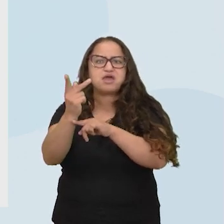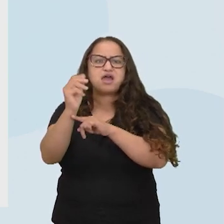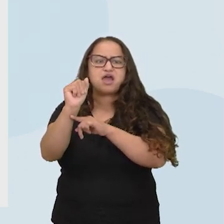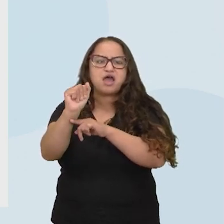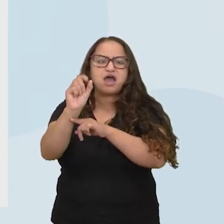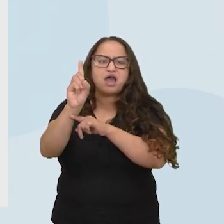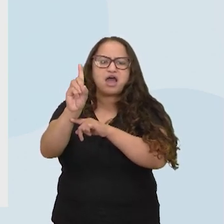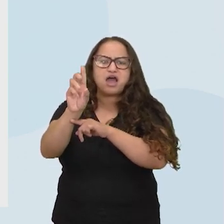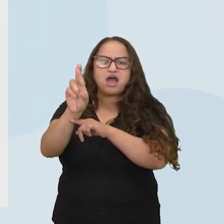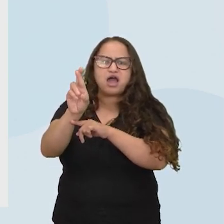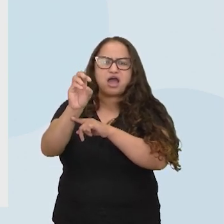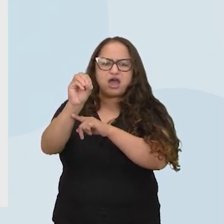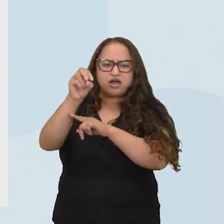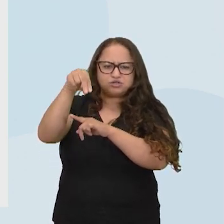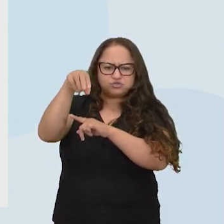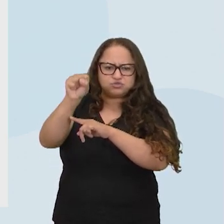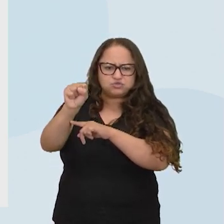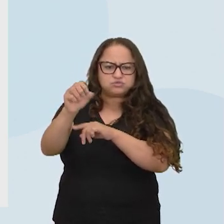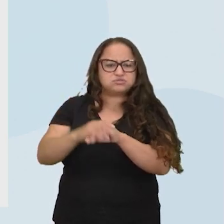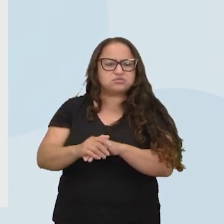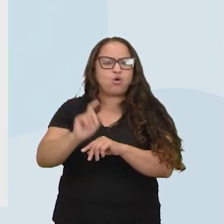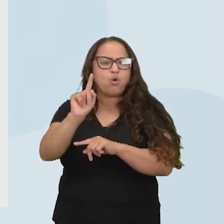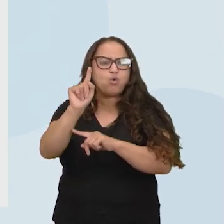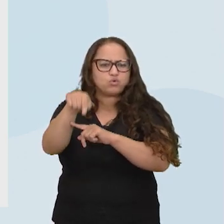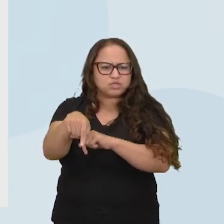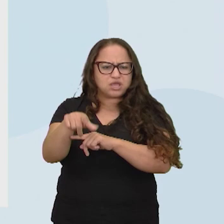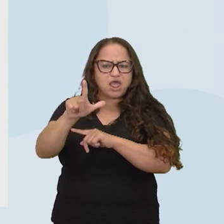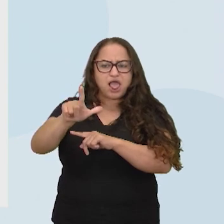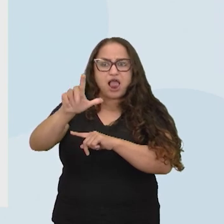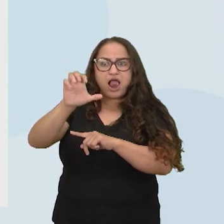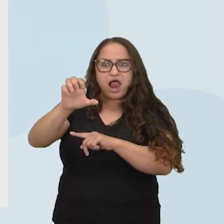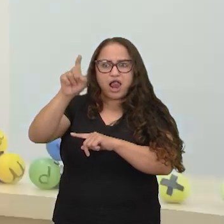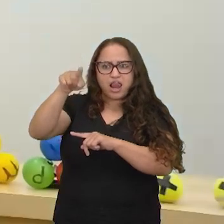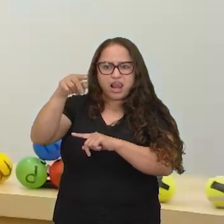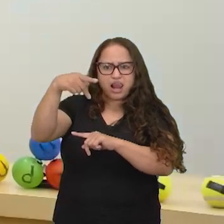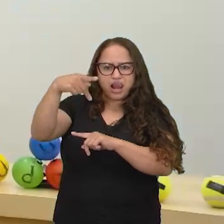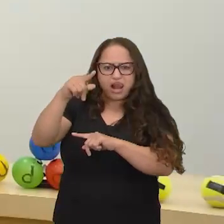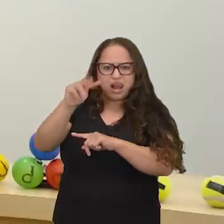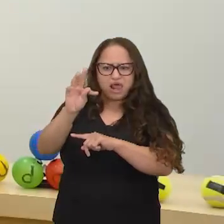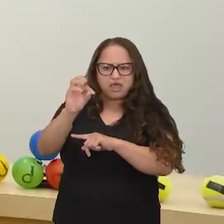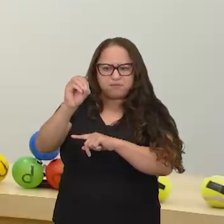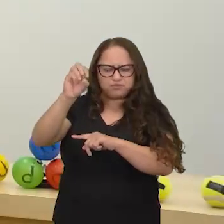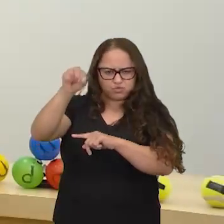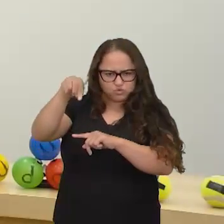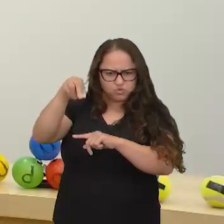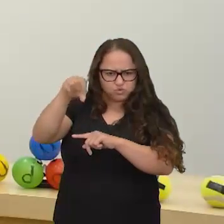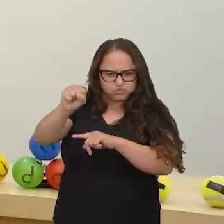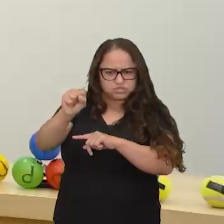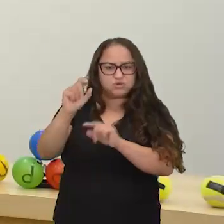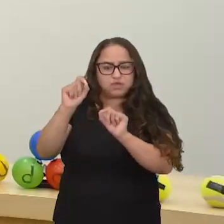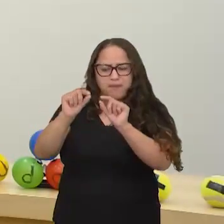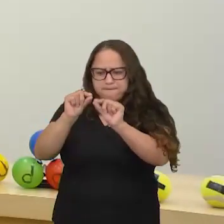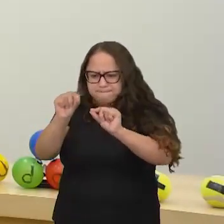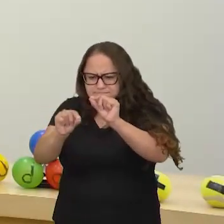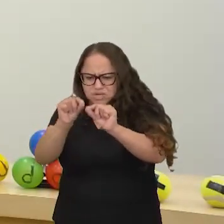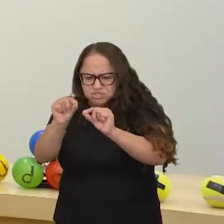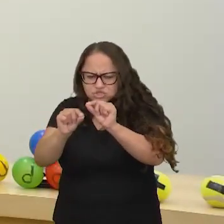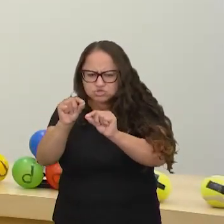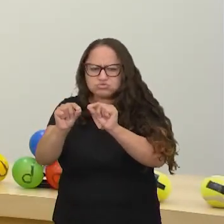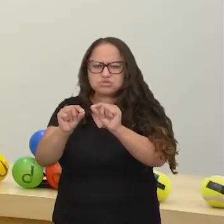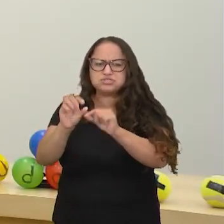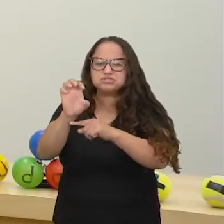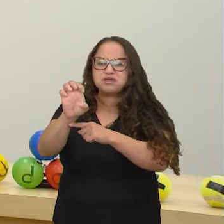Beleza? Os leptons são partículas, essas são as partículas elementares, certo? O que são os leptons?